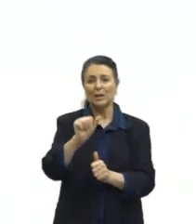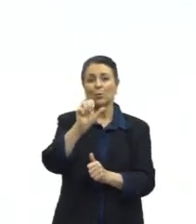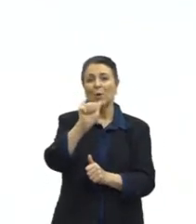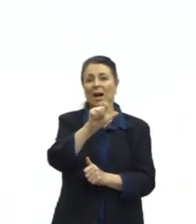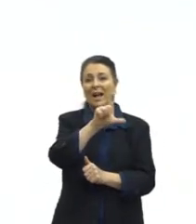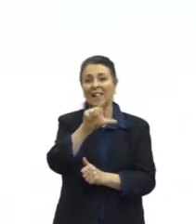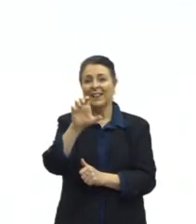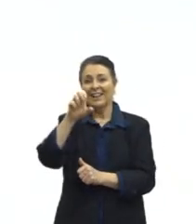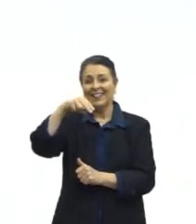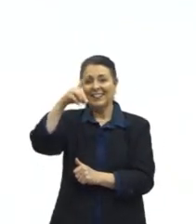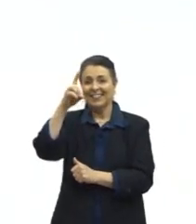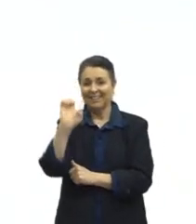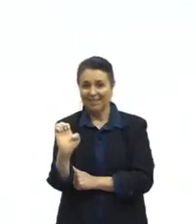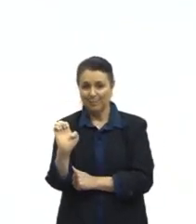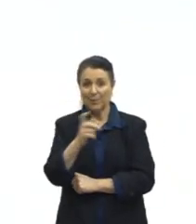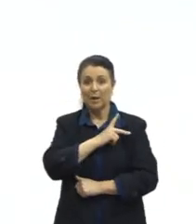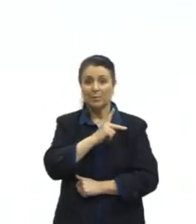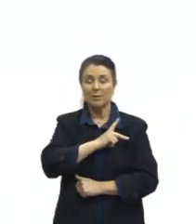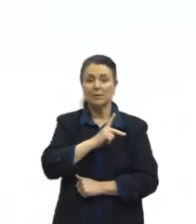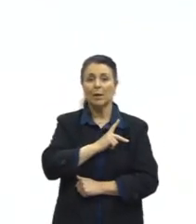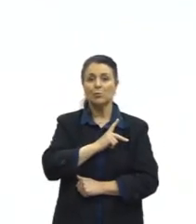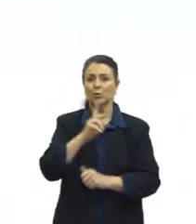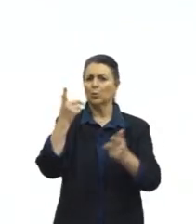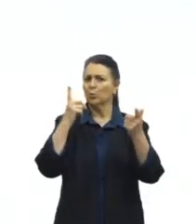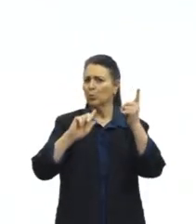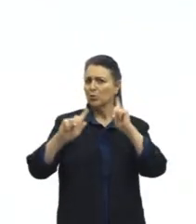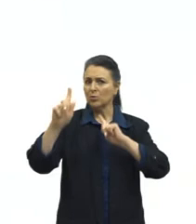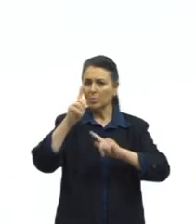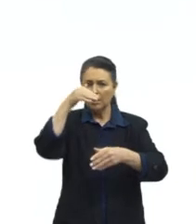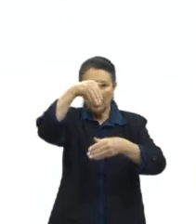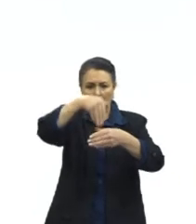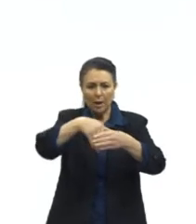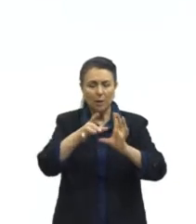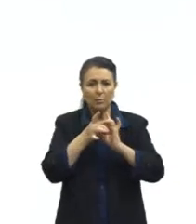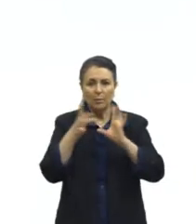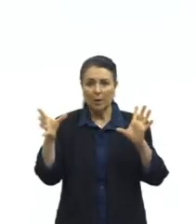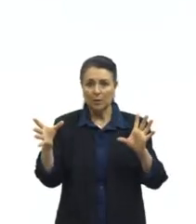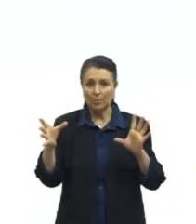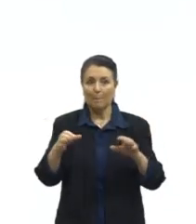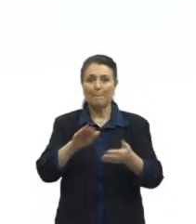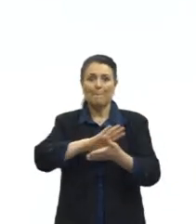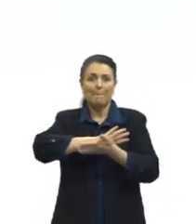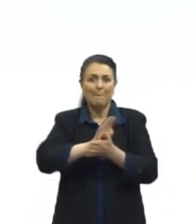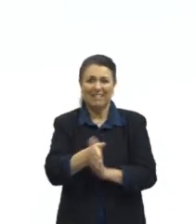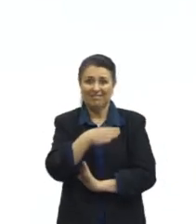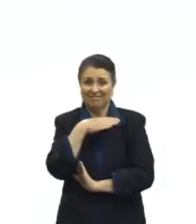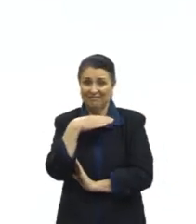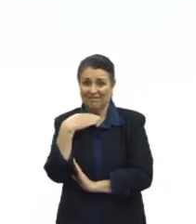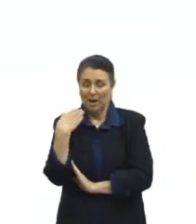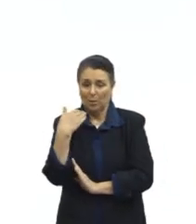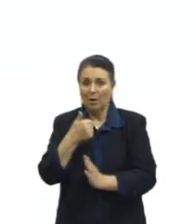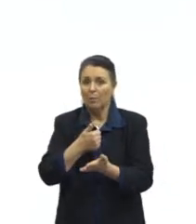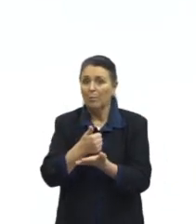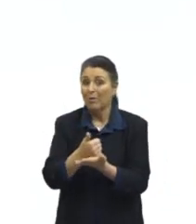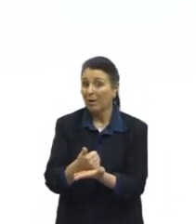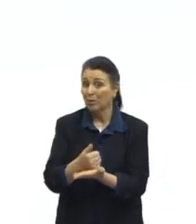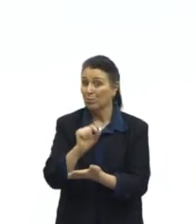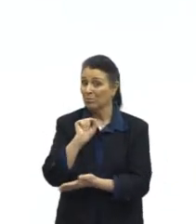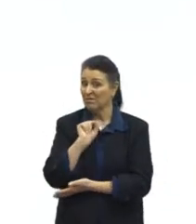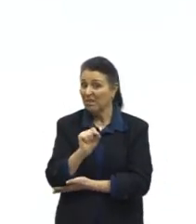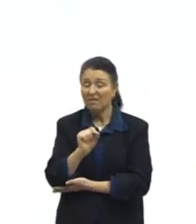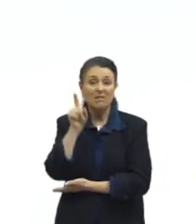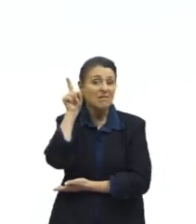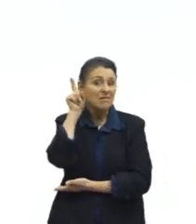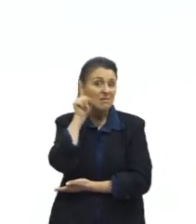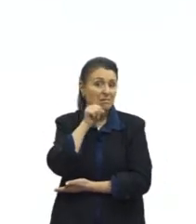Presidente chileno eleito democraticamente que foi morto num golpe apoiado pelos Estados Unidos então